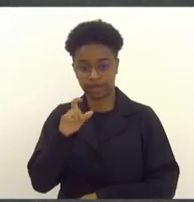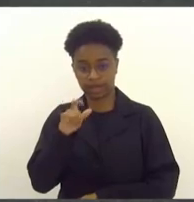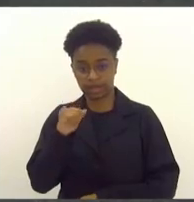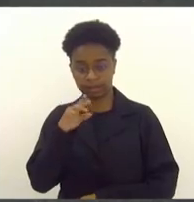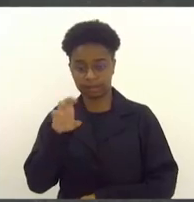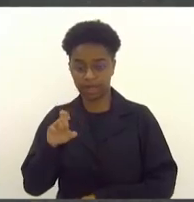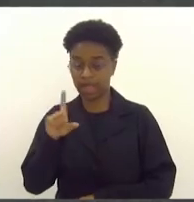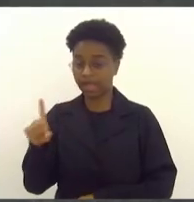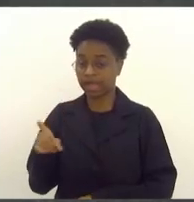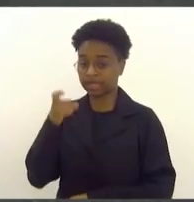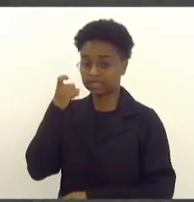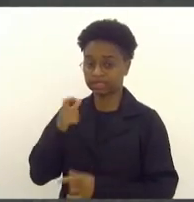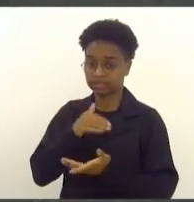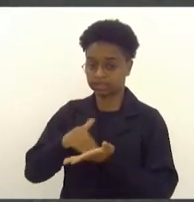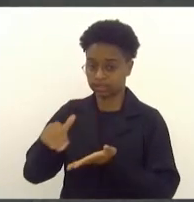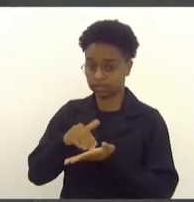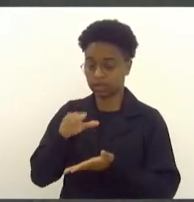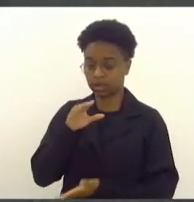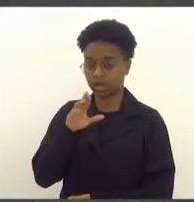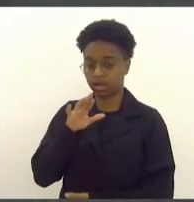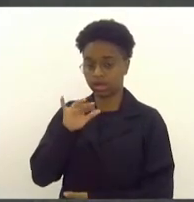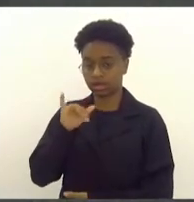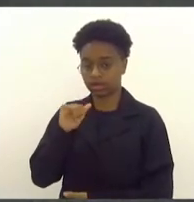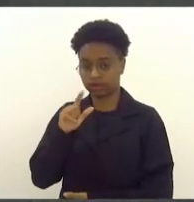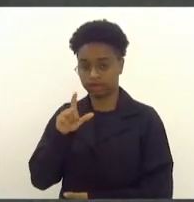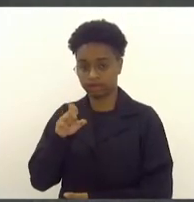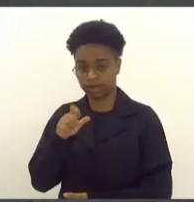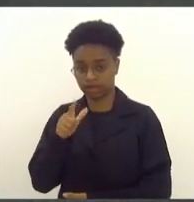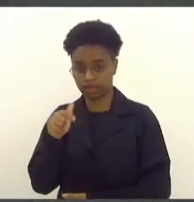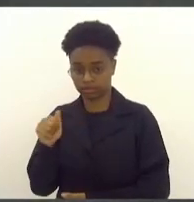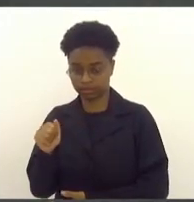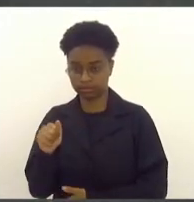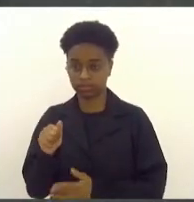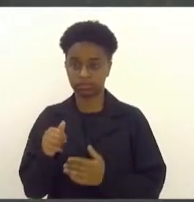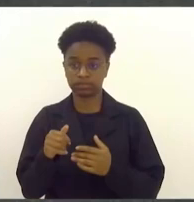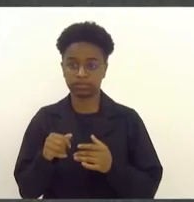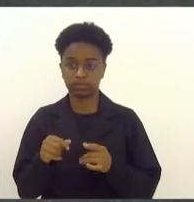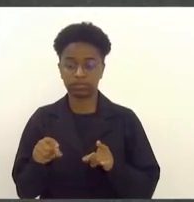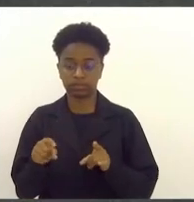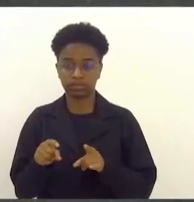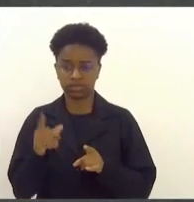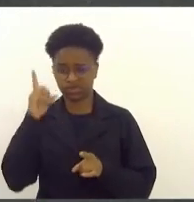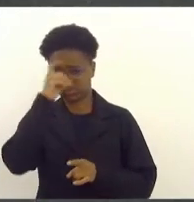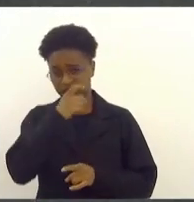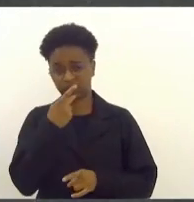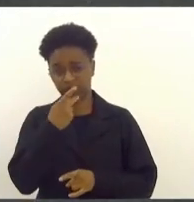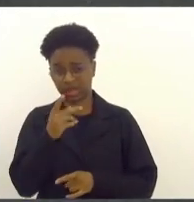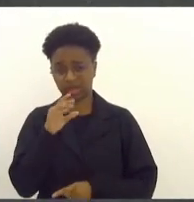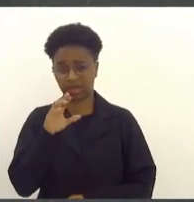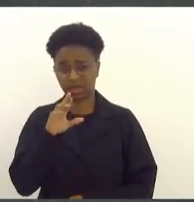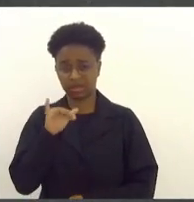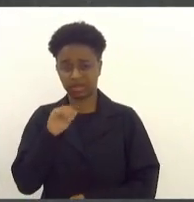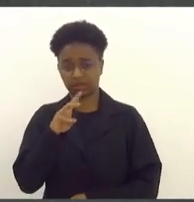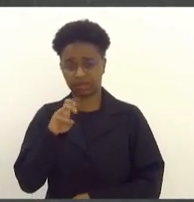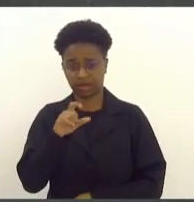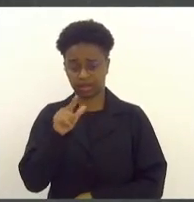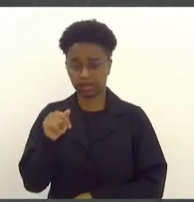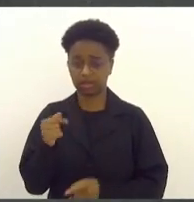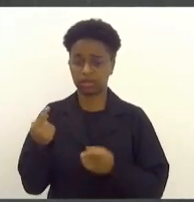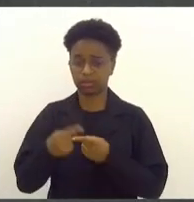Crivella falei memória de conservação do edifício falar do Crivella porque o Crivella